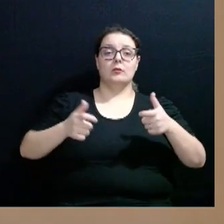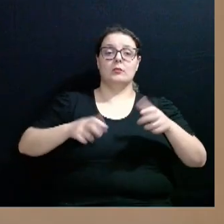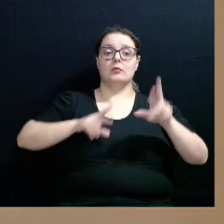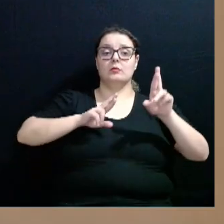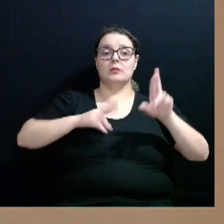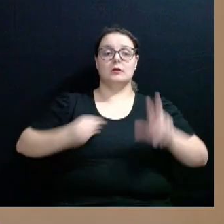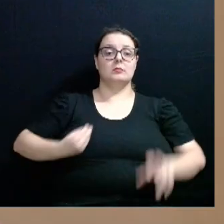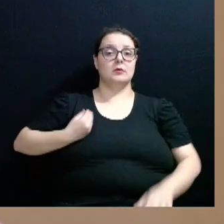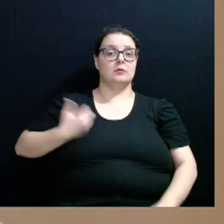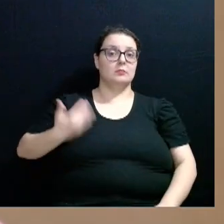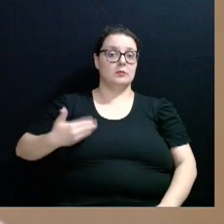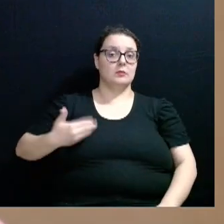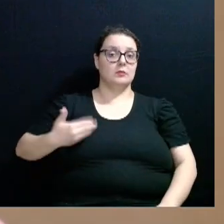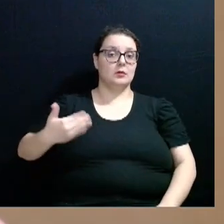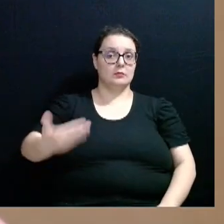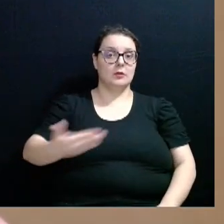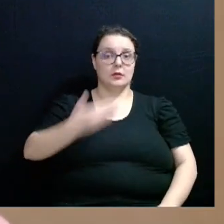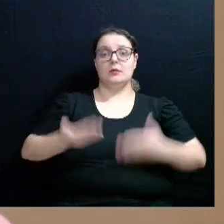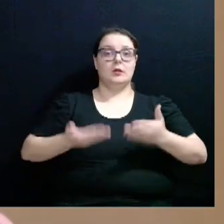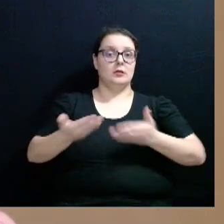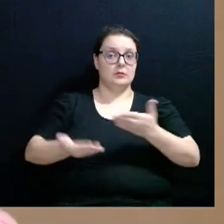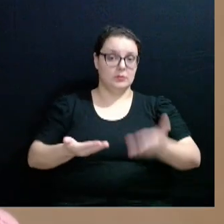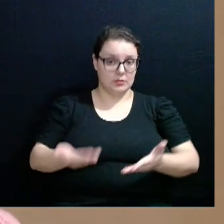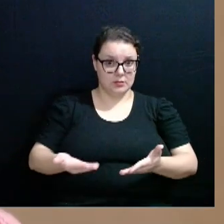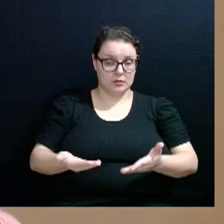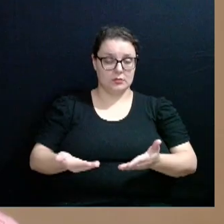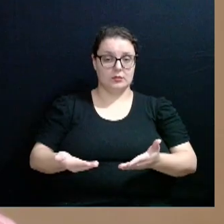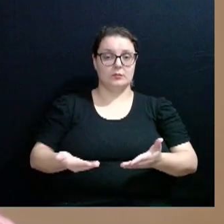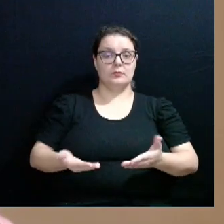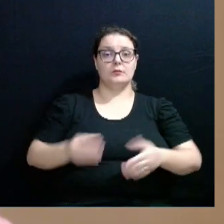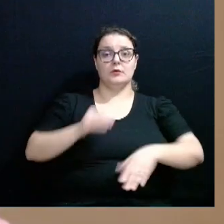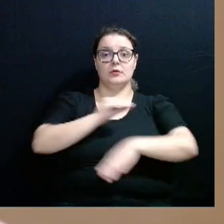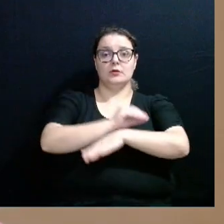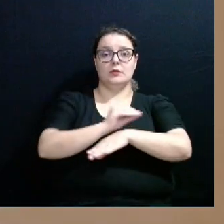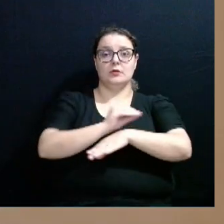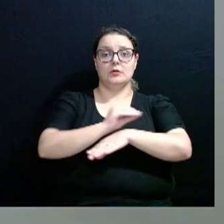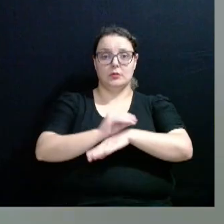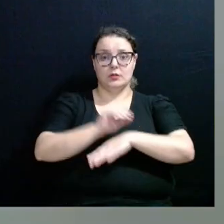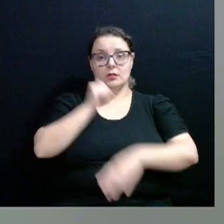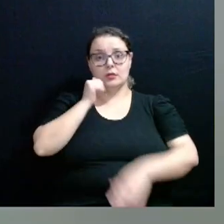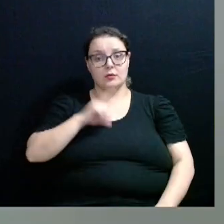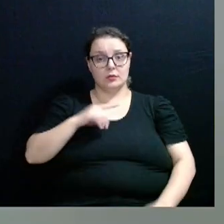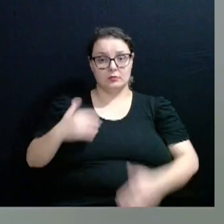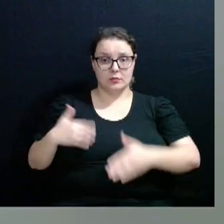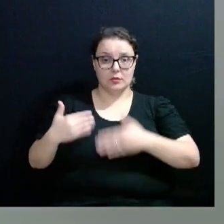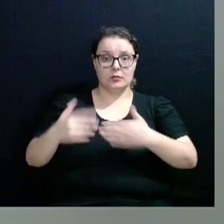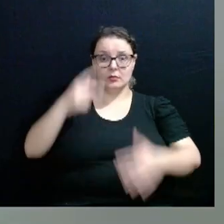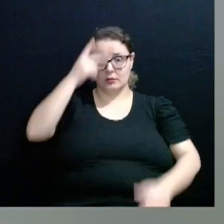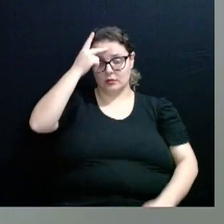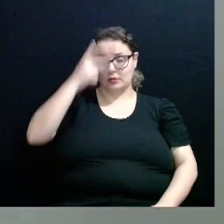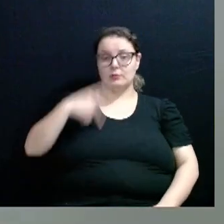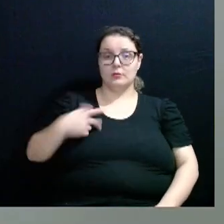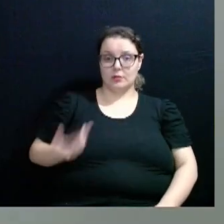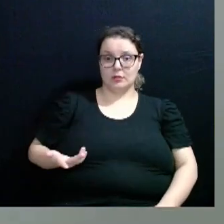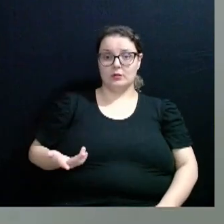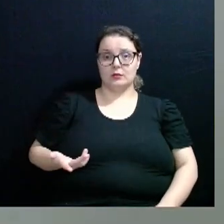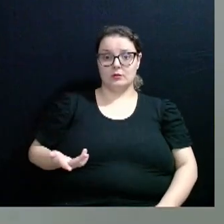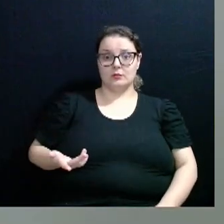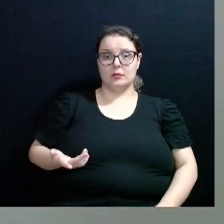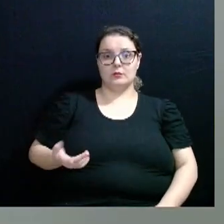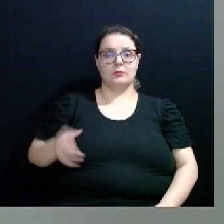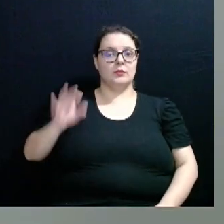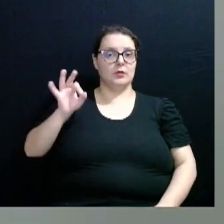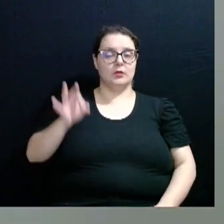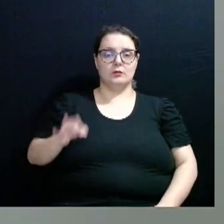melhora nos tratamentos, nos cuidados, né, que as mulheres têm com si própria, a chance de chegar além dos